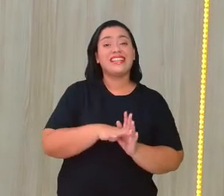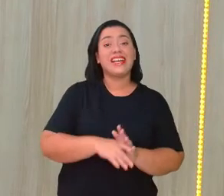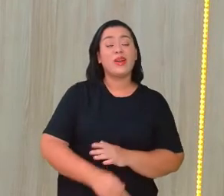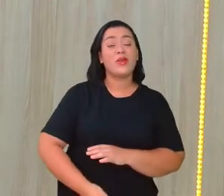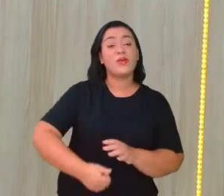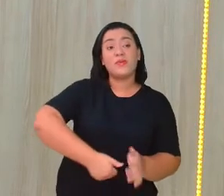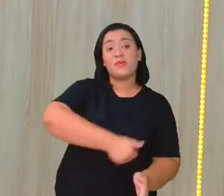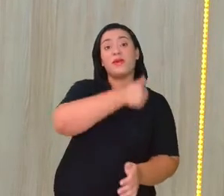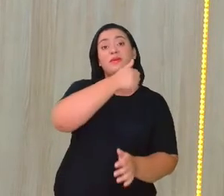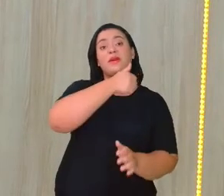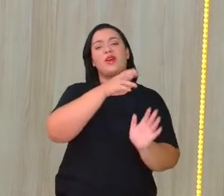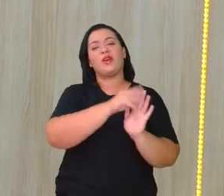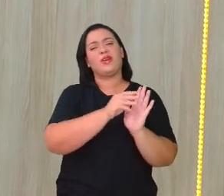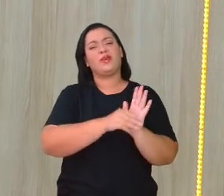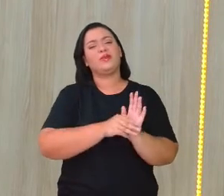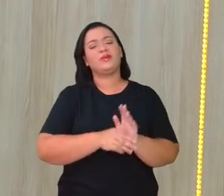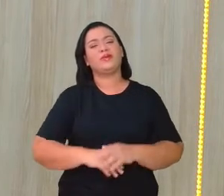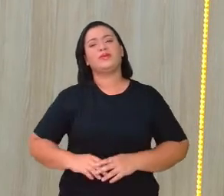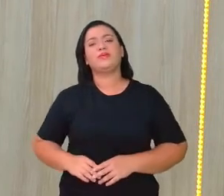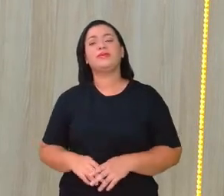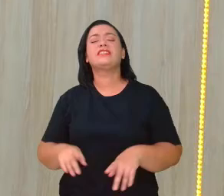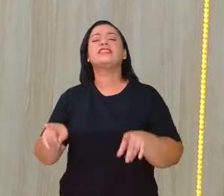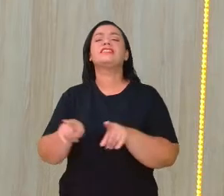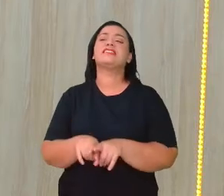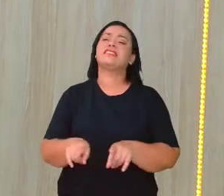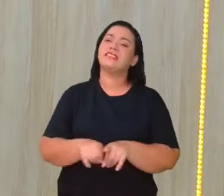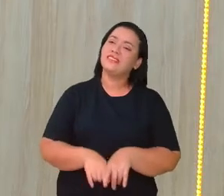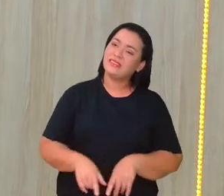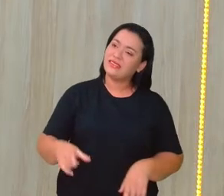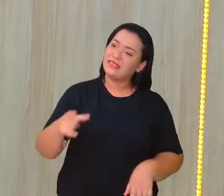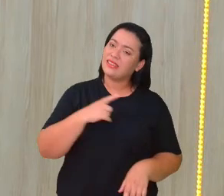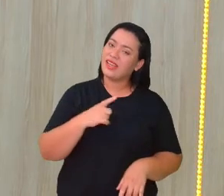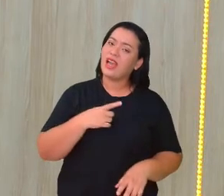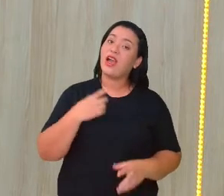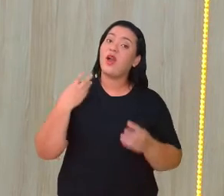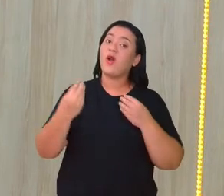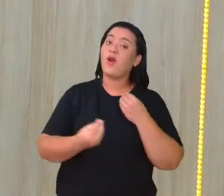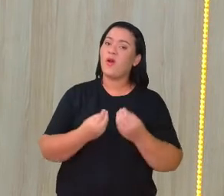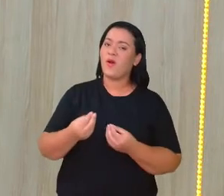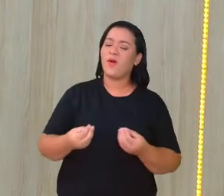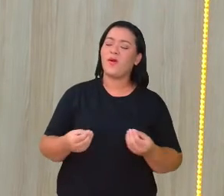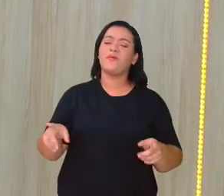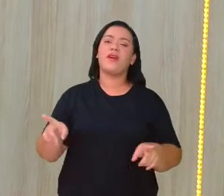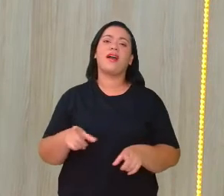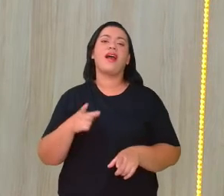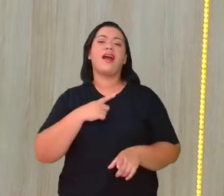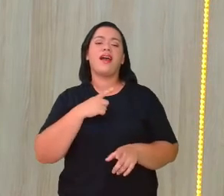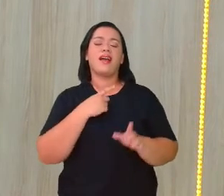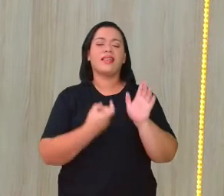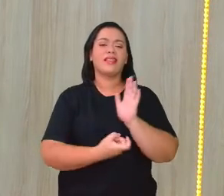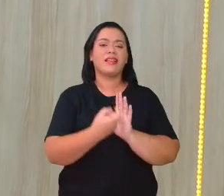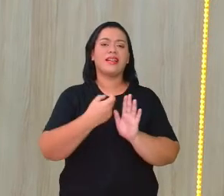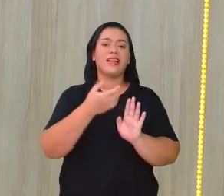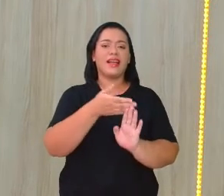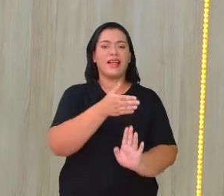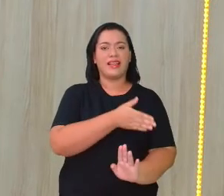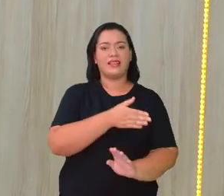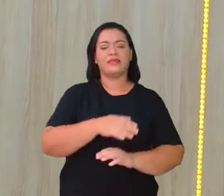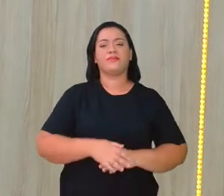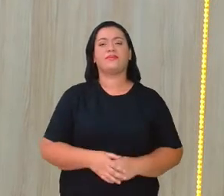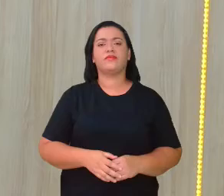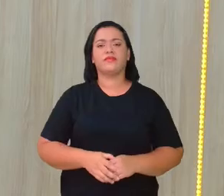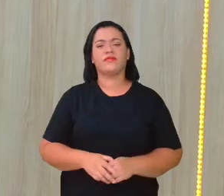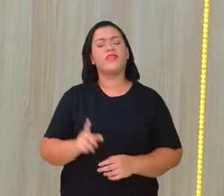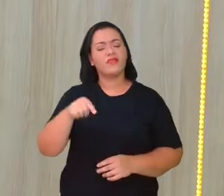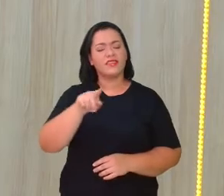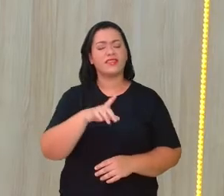do conteúdo. No início do conteúdo vocês vão ver também como chegar no conteúdo anterior, né? Então vocês têm aí